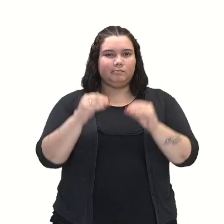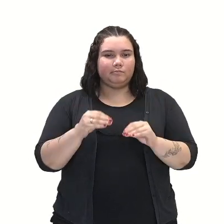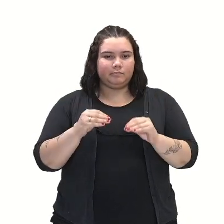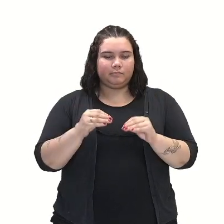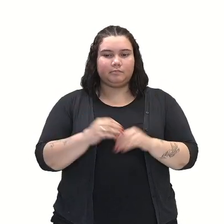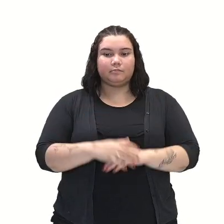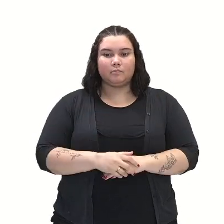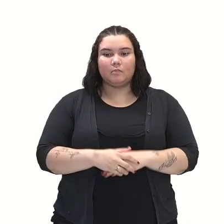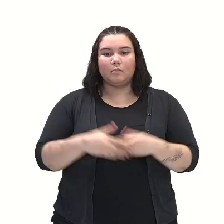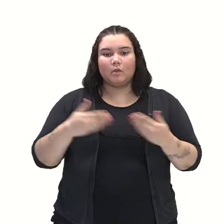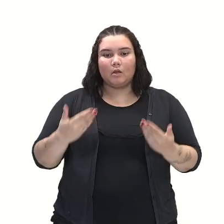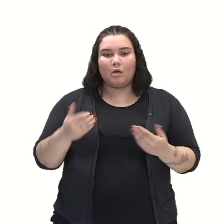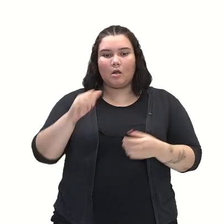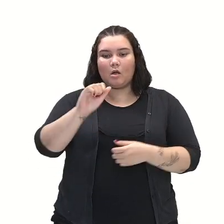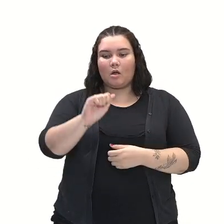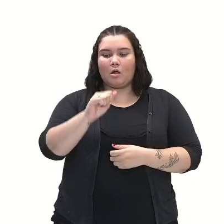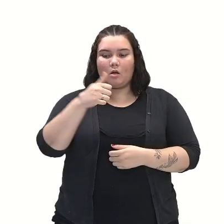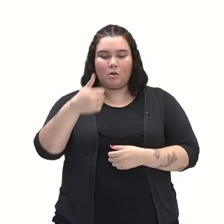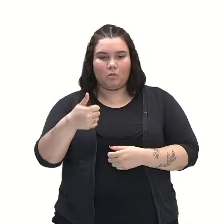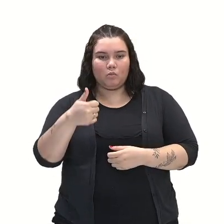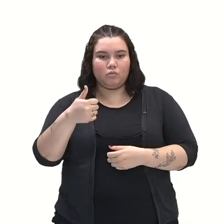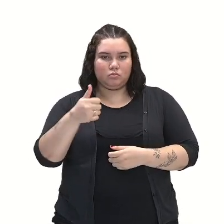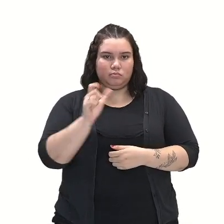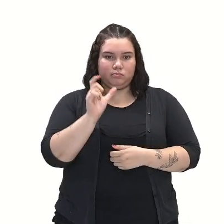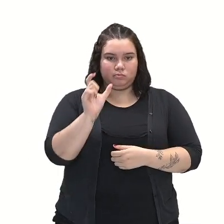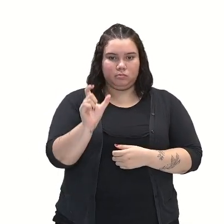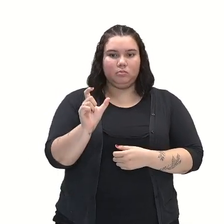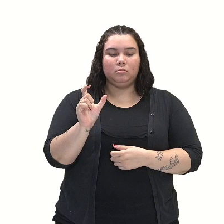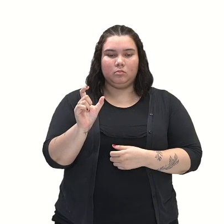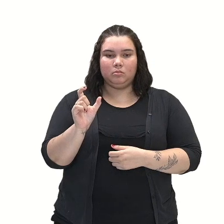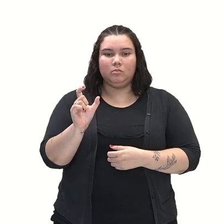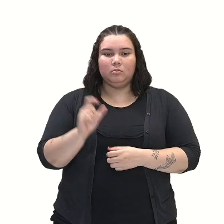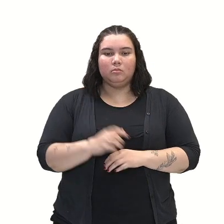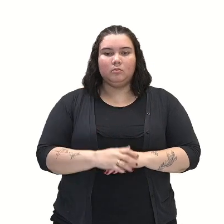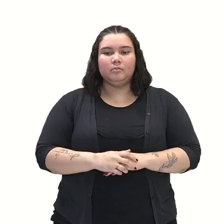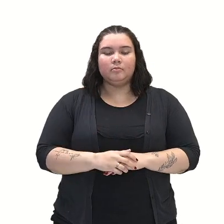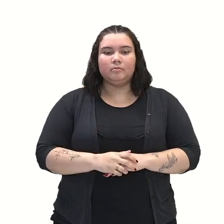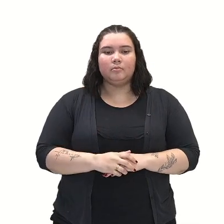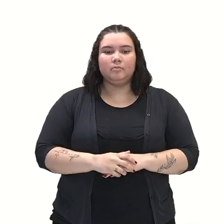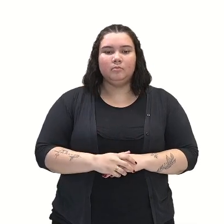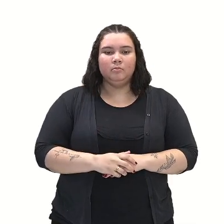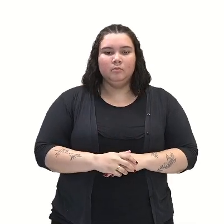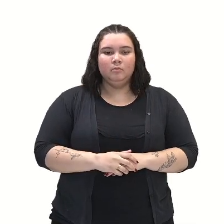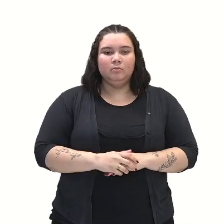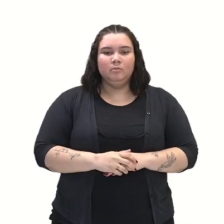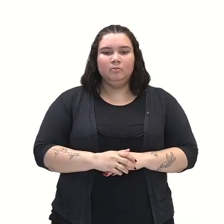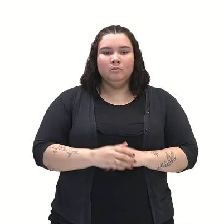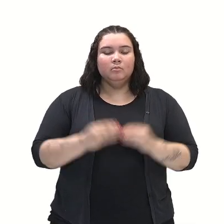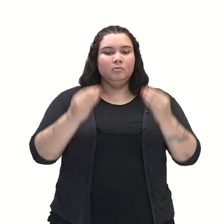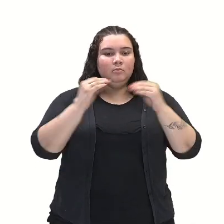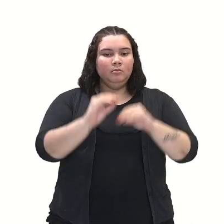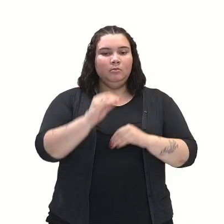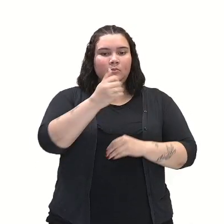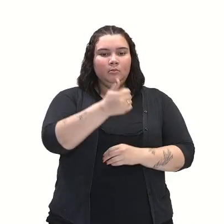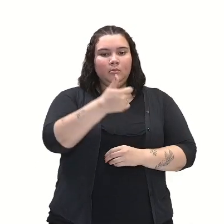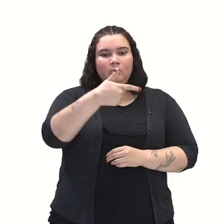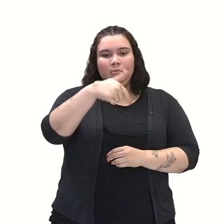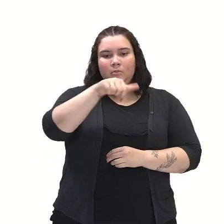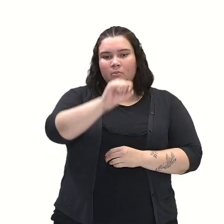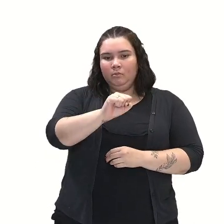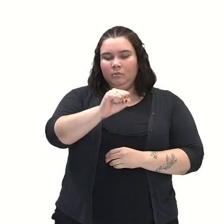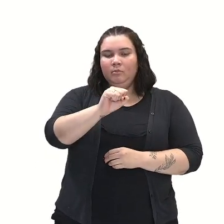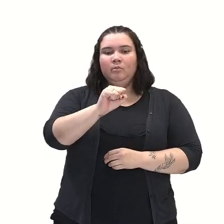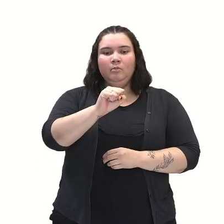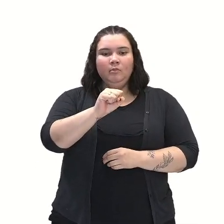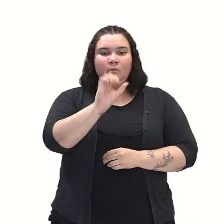tenho que deixar A1 sozinho aqui no primeiro membro. Tá? Vou repetir 128. E